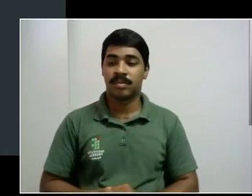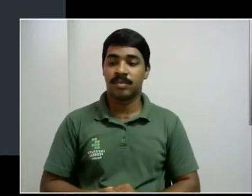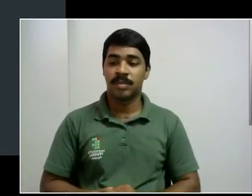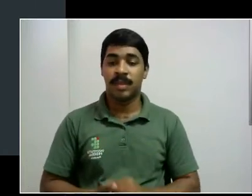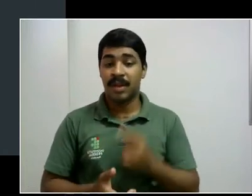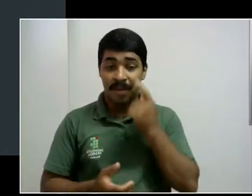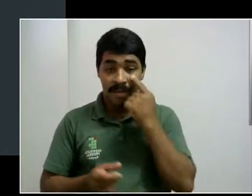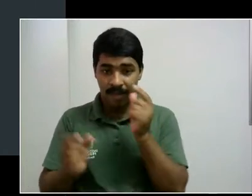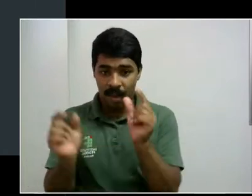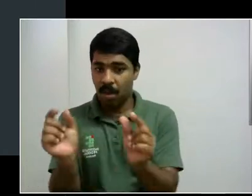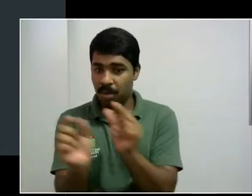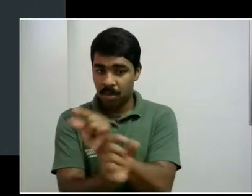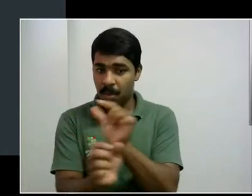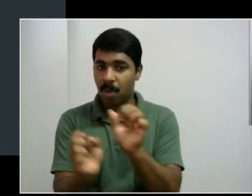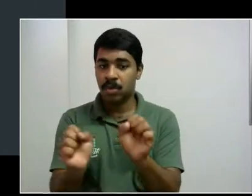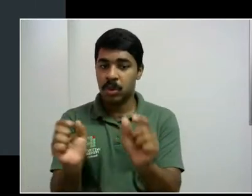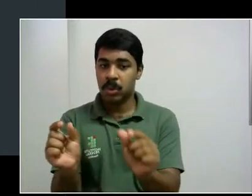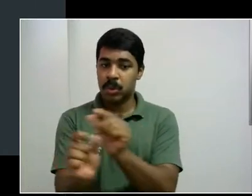quem é que está acompanhando o x.